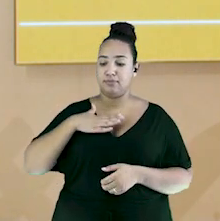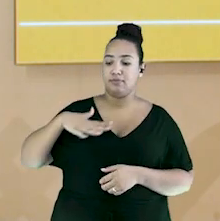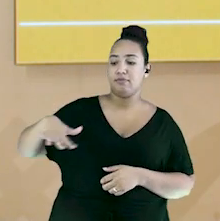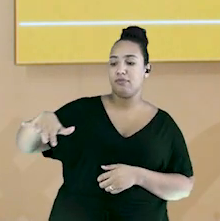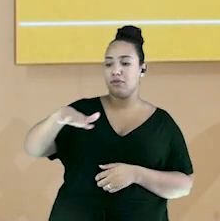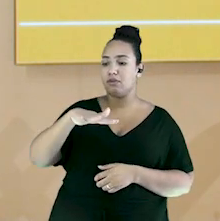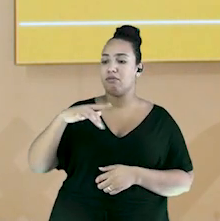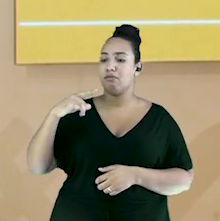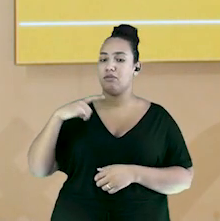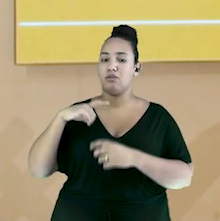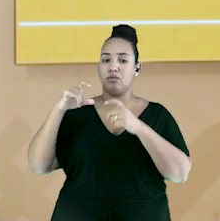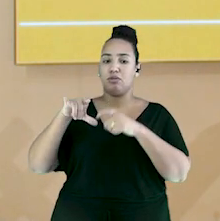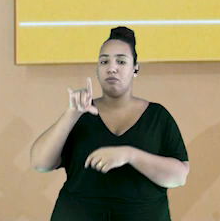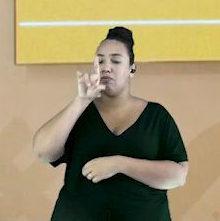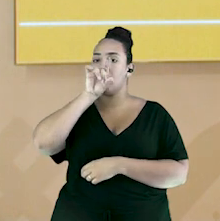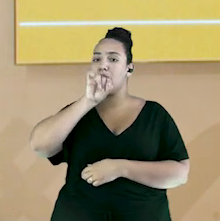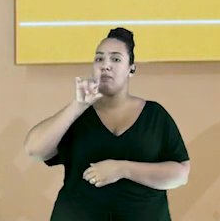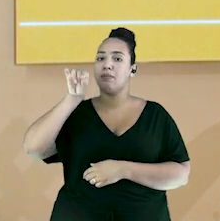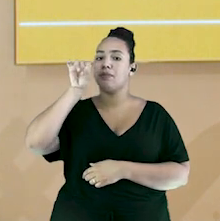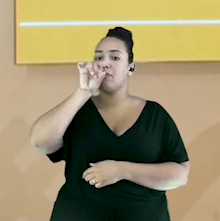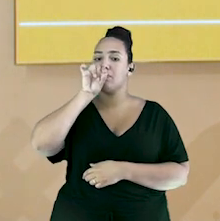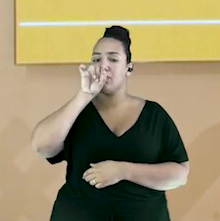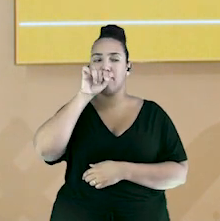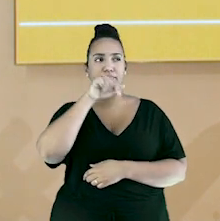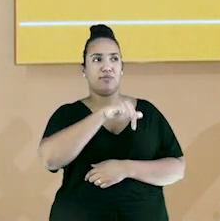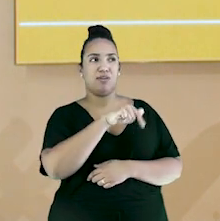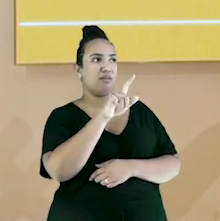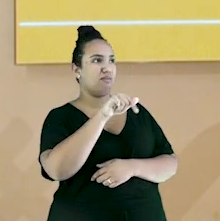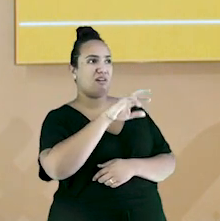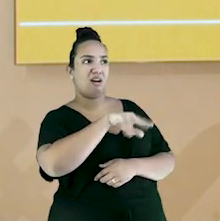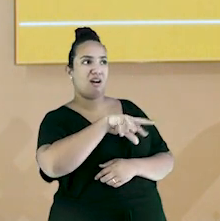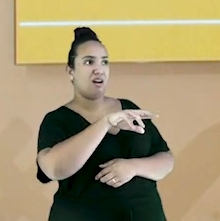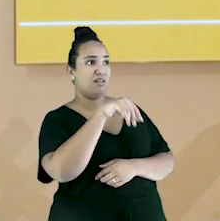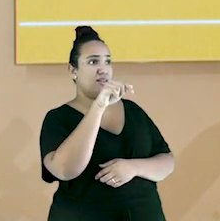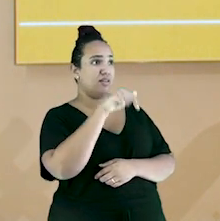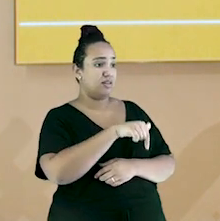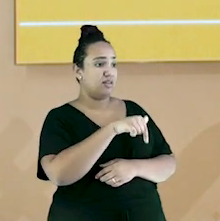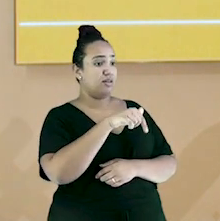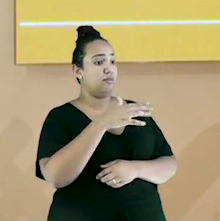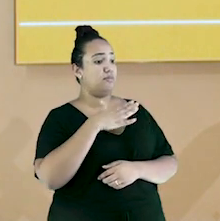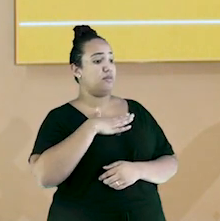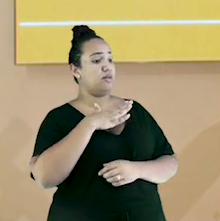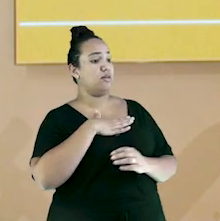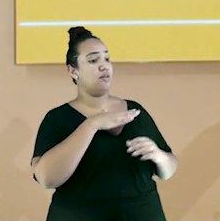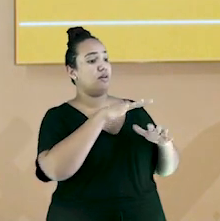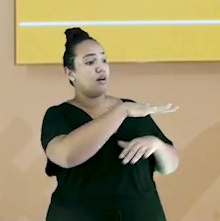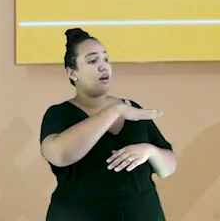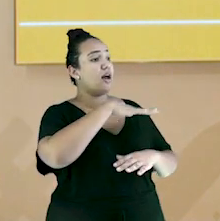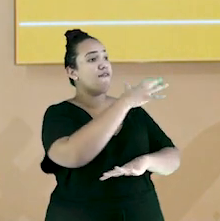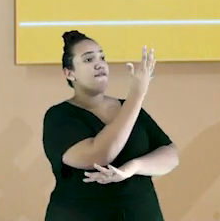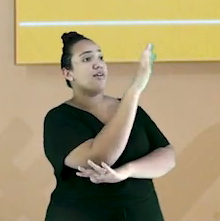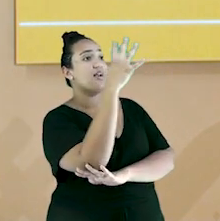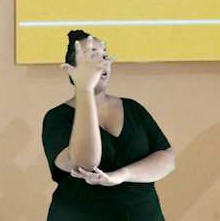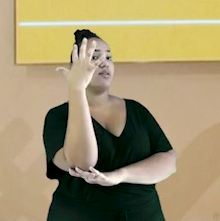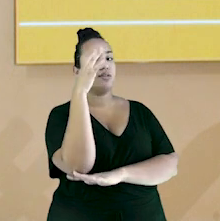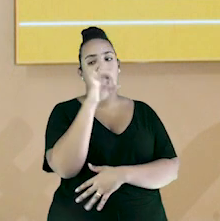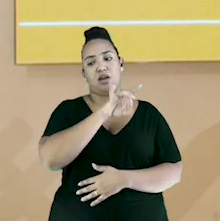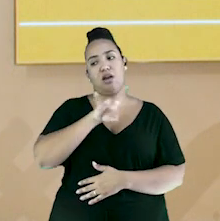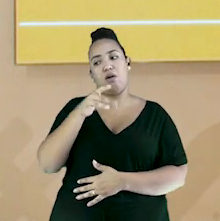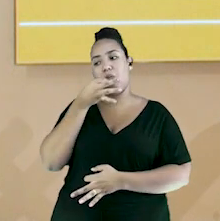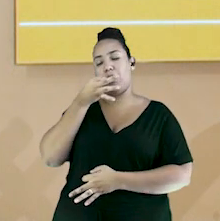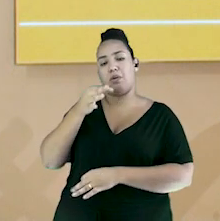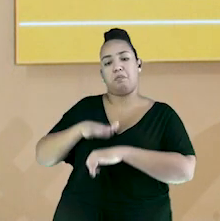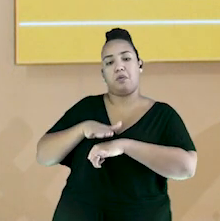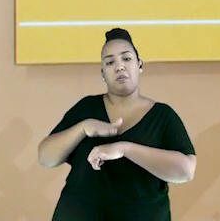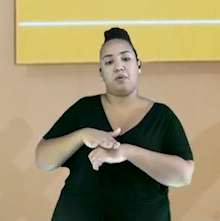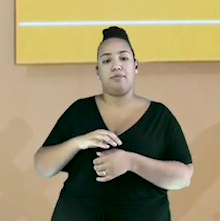sabiá. Minha terra tem Palmeiras. Cada um tem o time que quiser. A fala de Bidu é